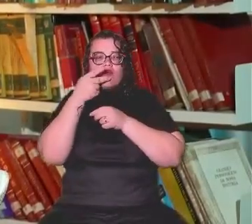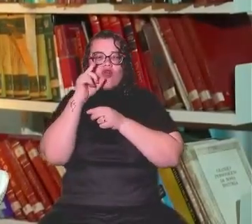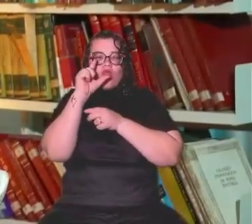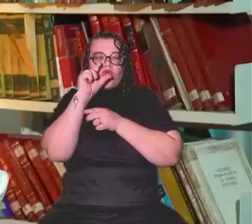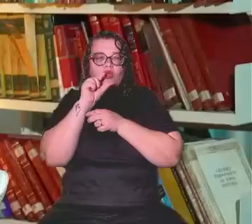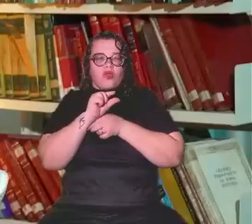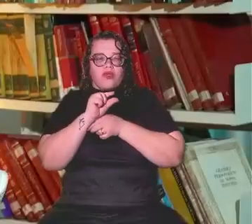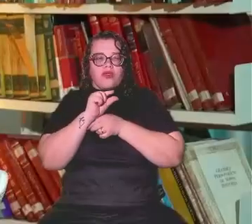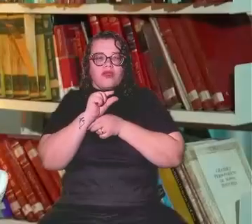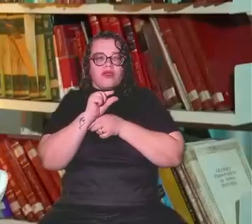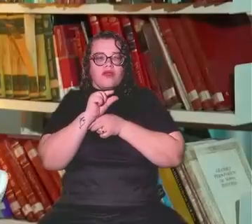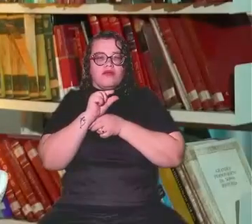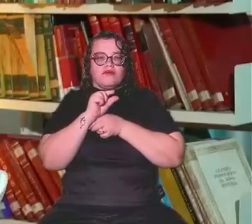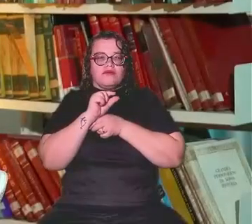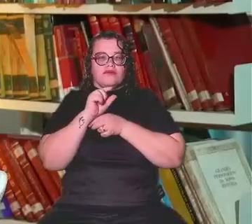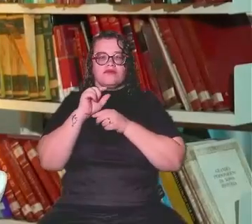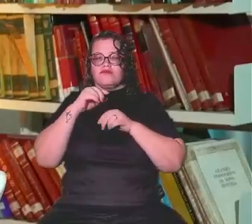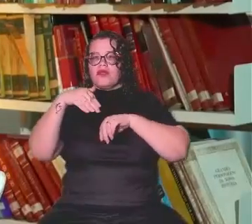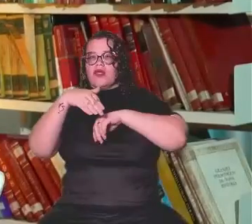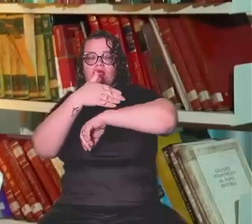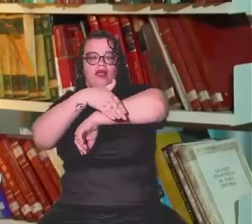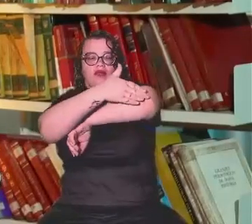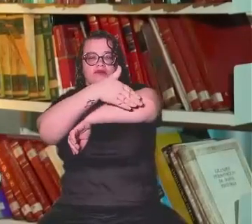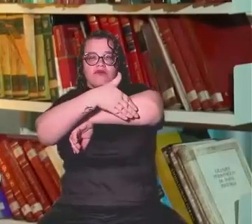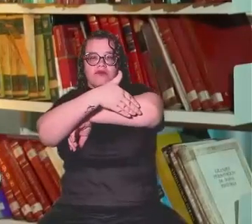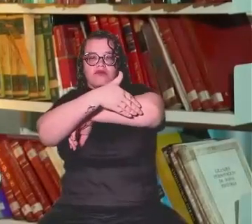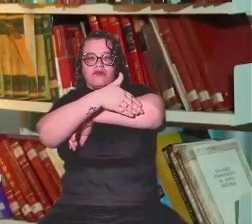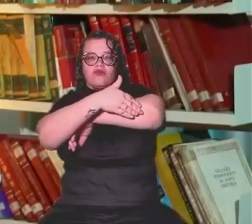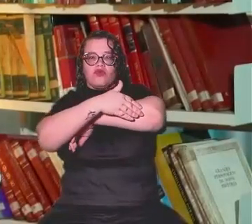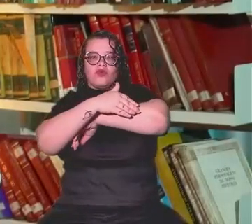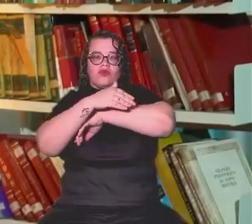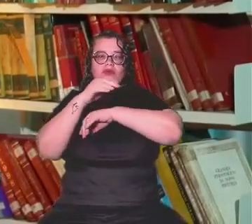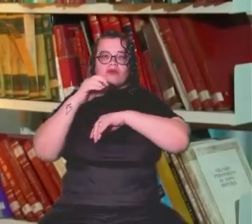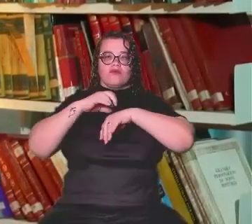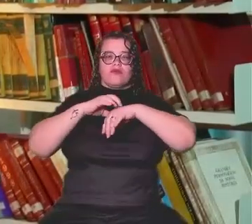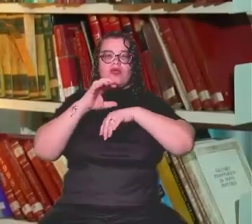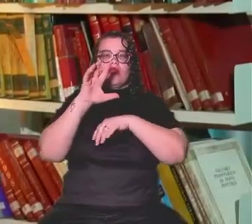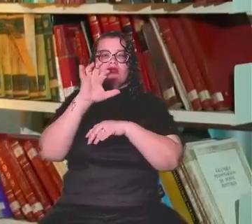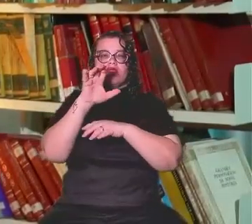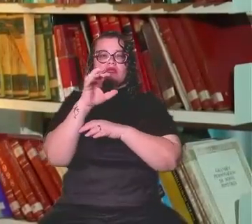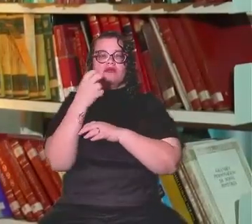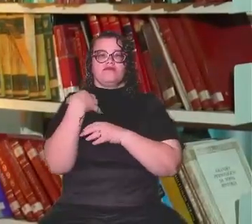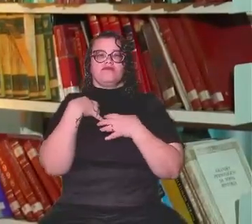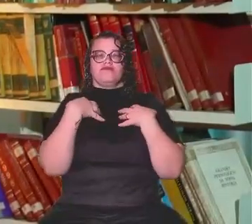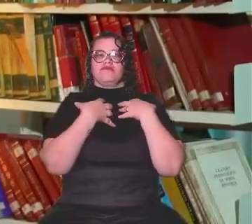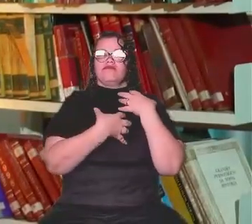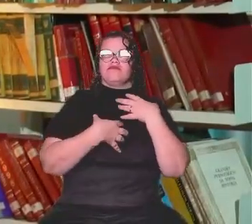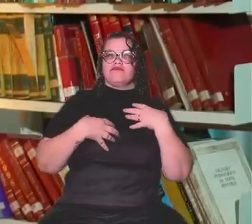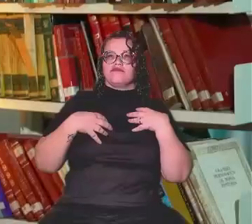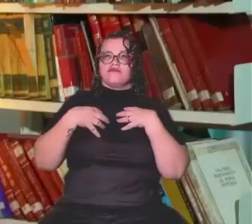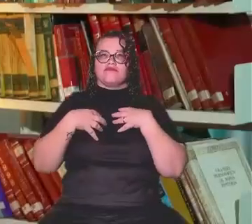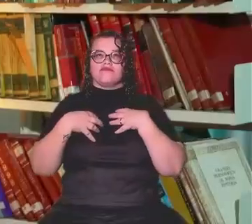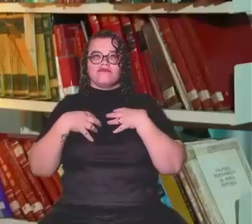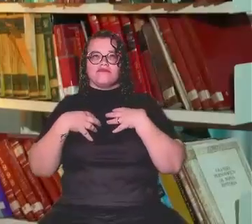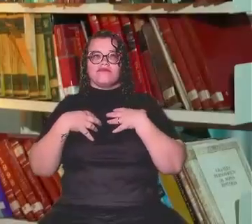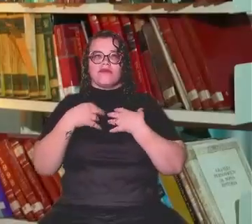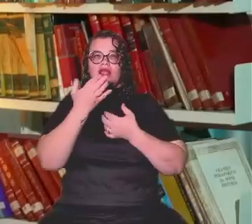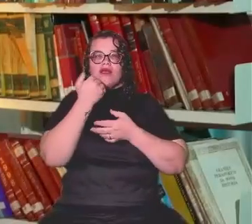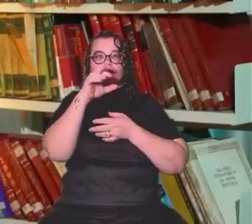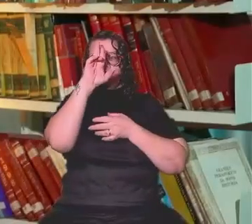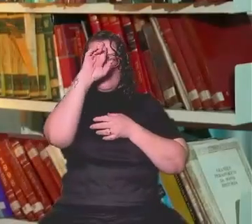palavra indireta, aviso na esquina. Tempo de 5 sentidos num só. O espião janta